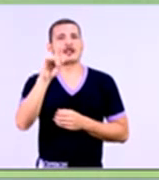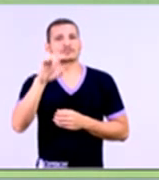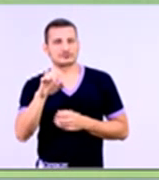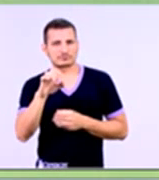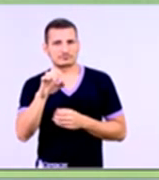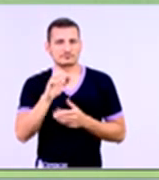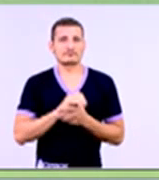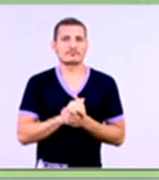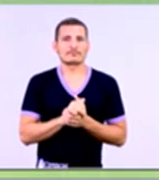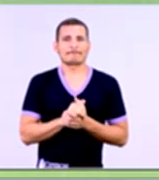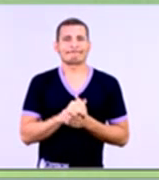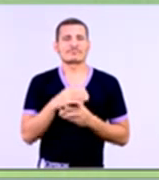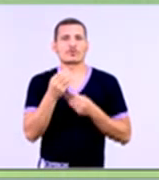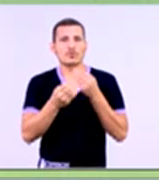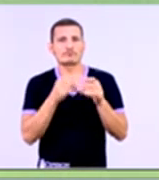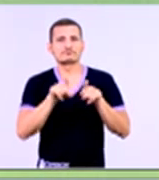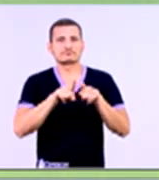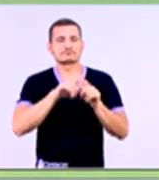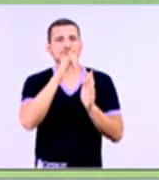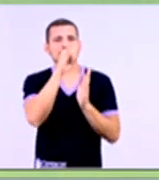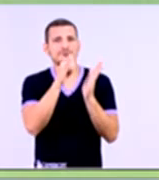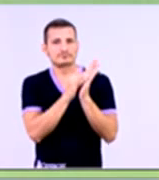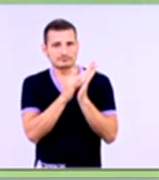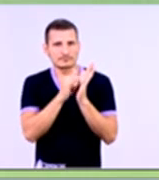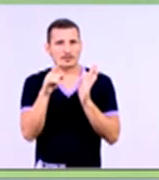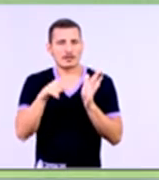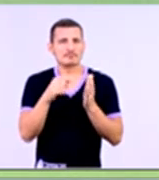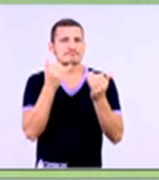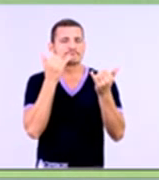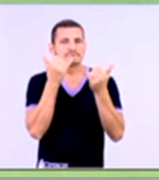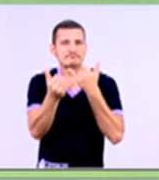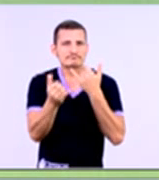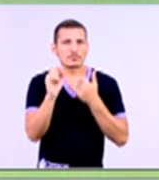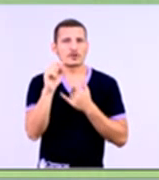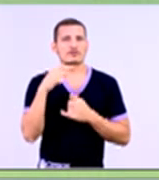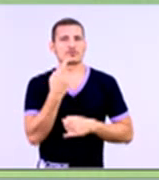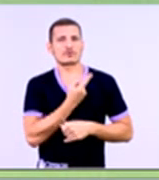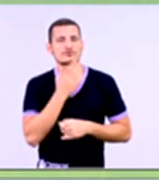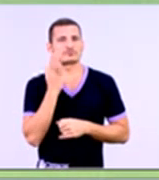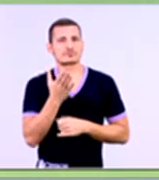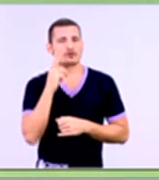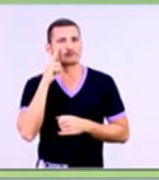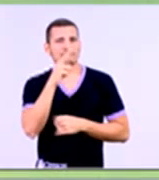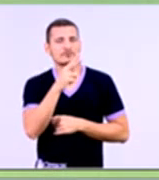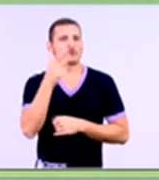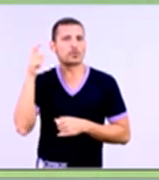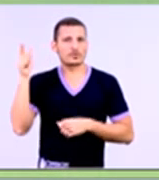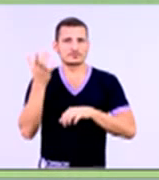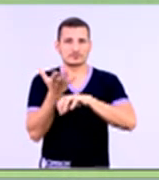Bootstrap vamos ver a instalação, que já é muito similar ao que nós já olhamos em outras